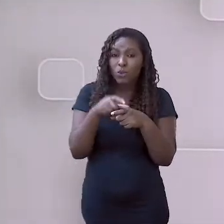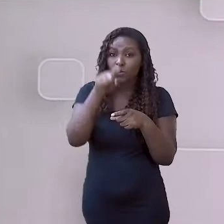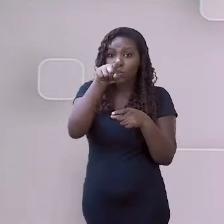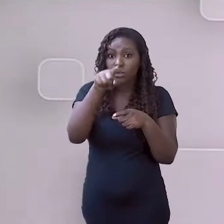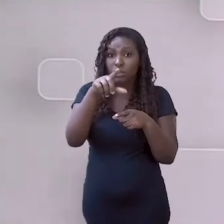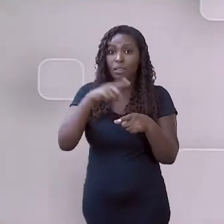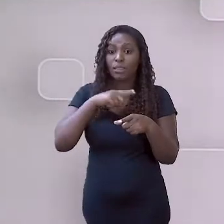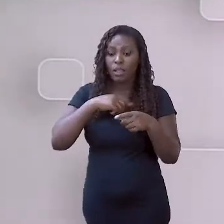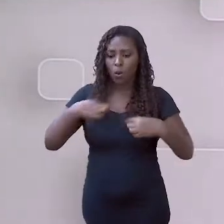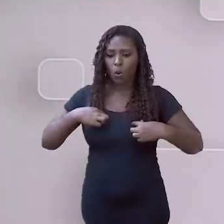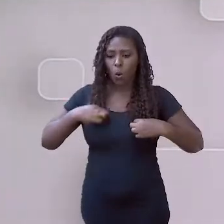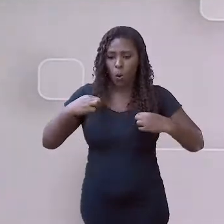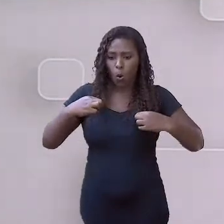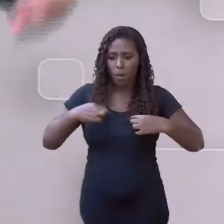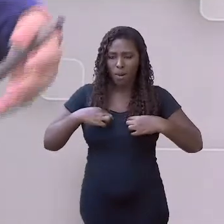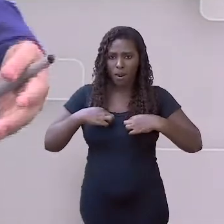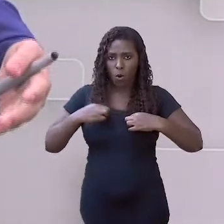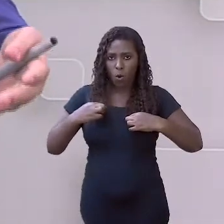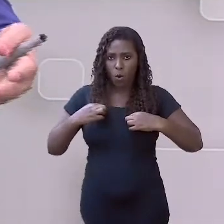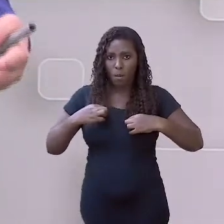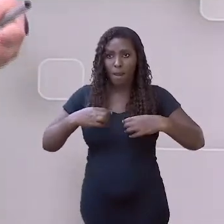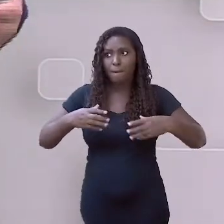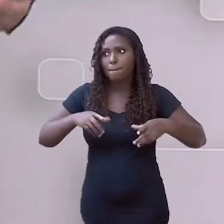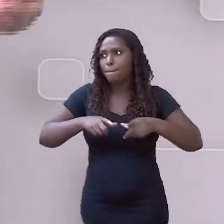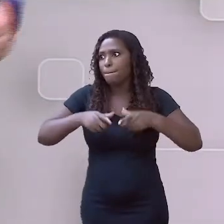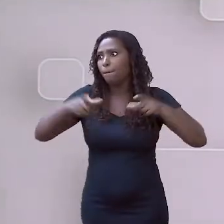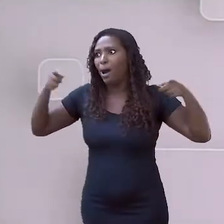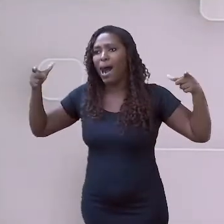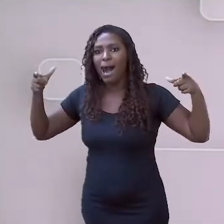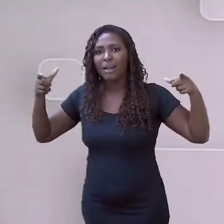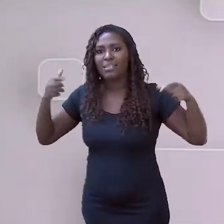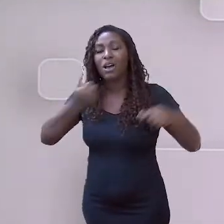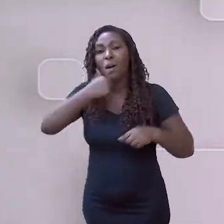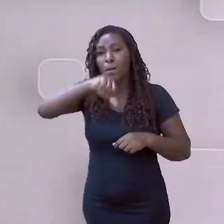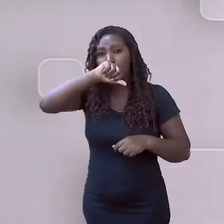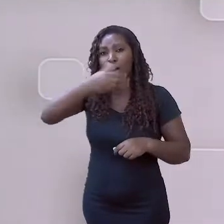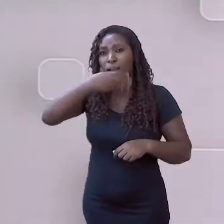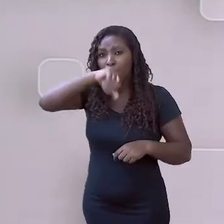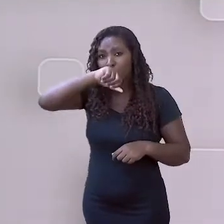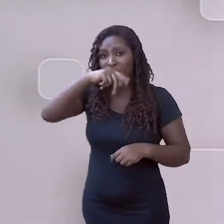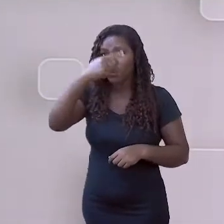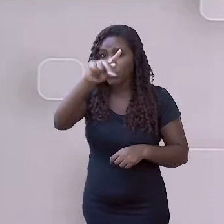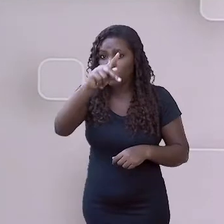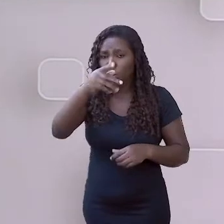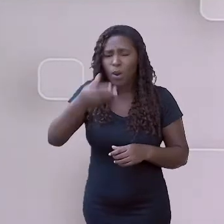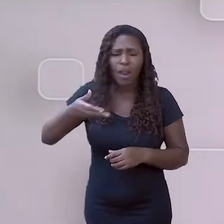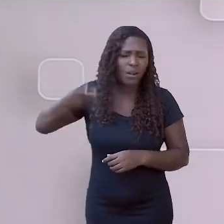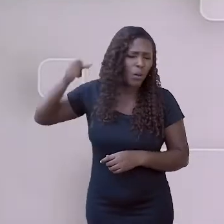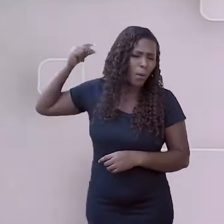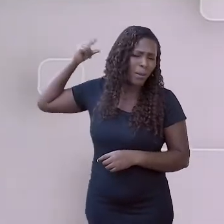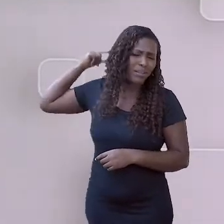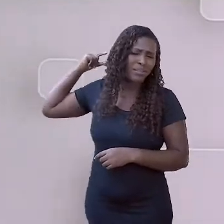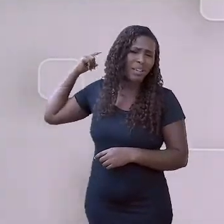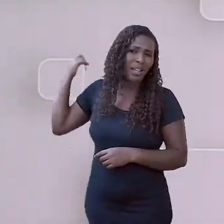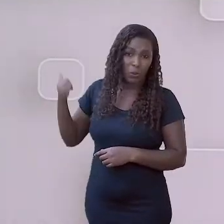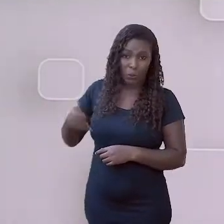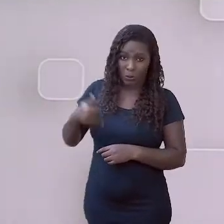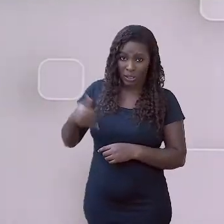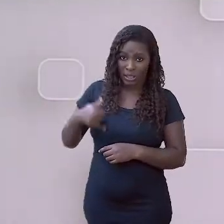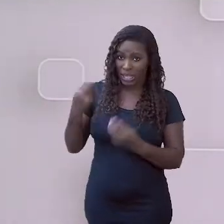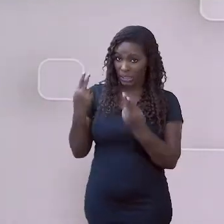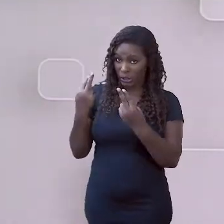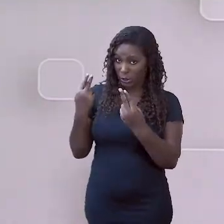que a população está crescendo, a quantidade de recursos que está sendo